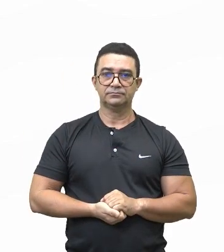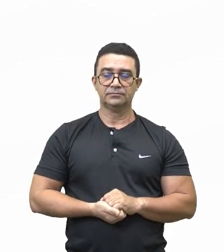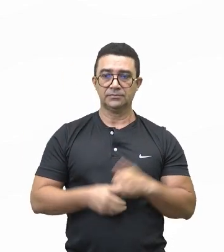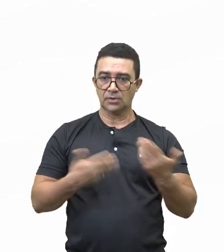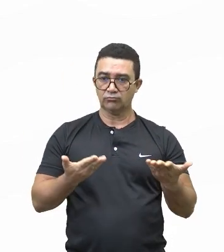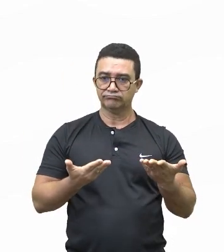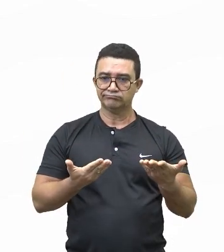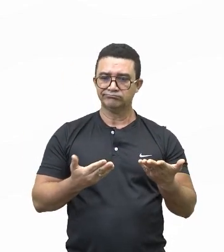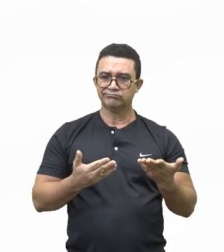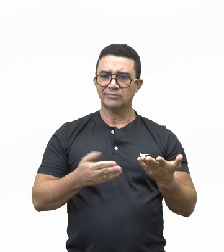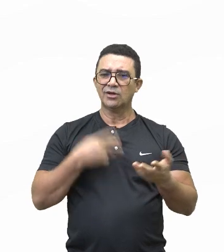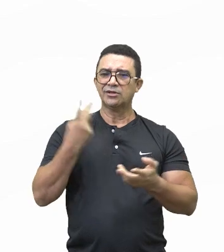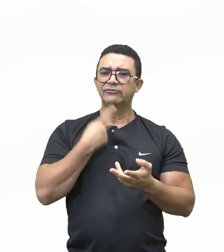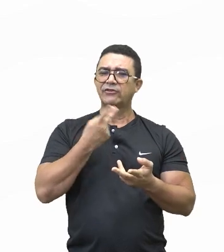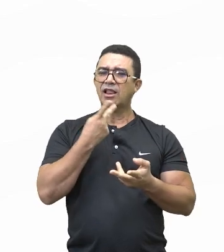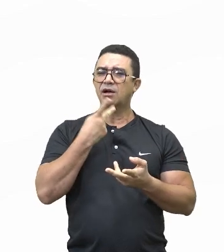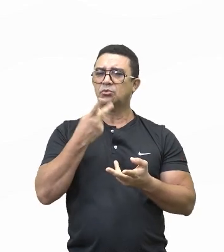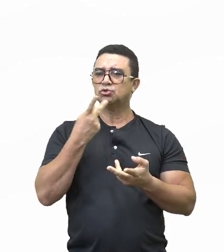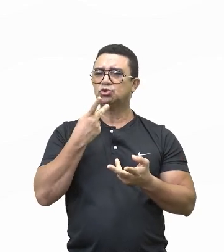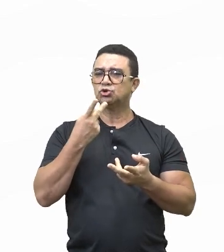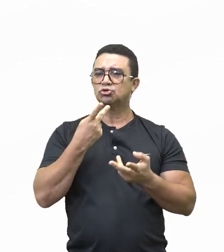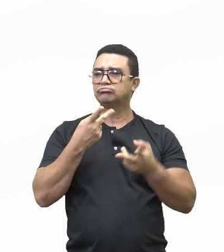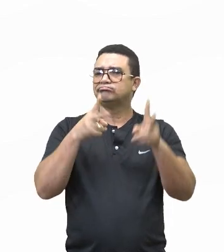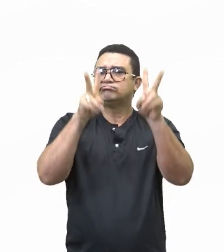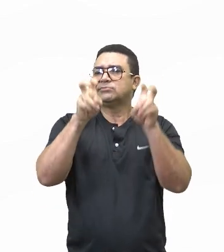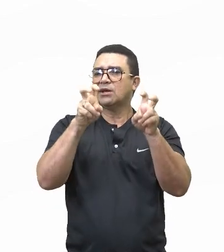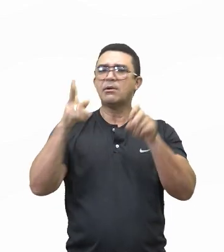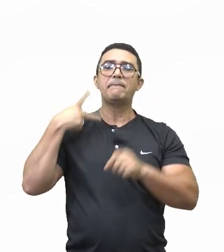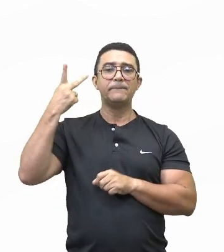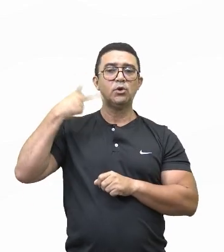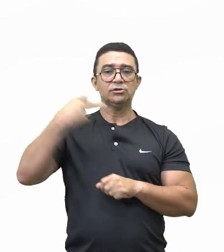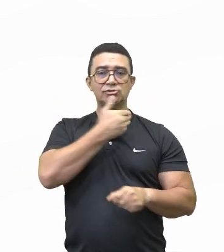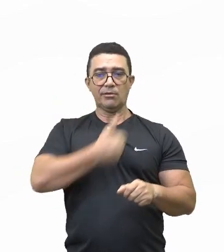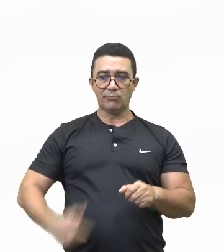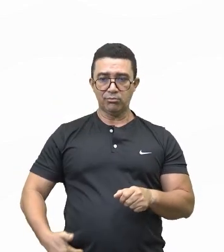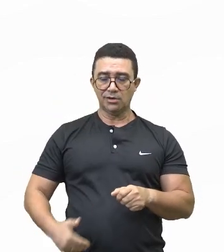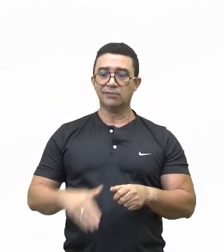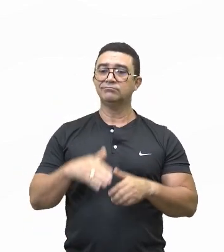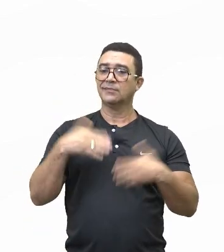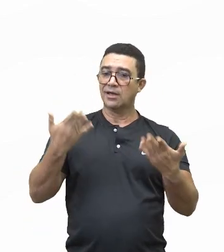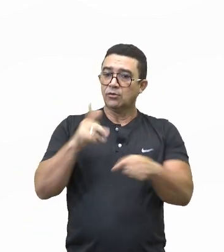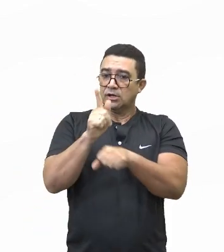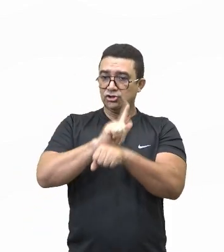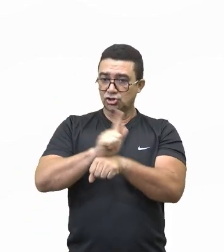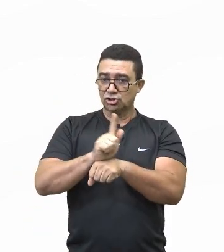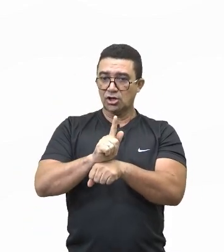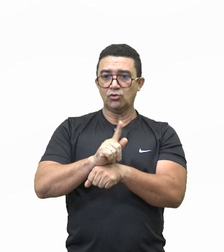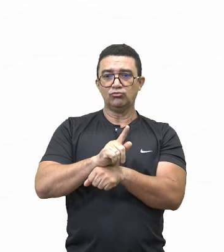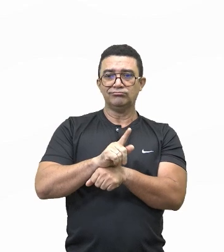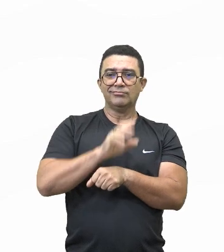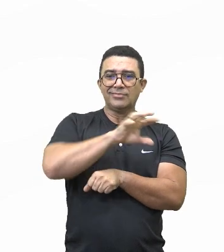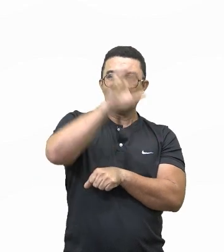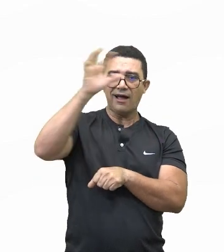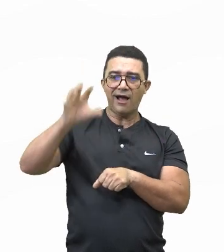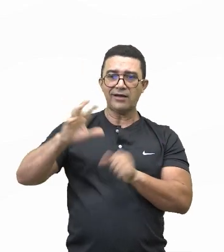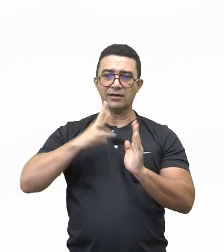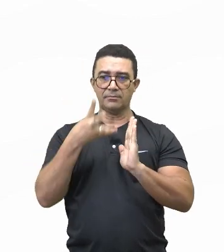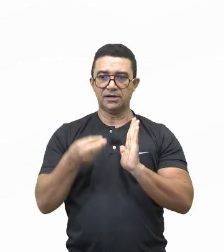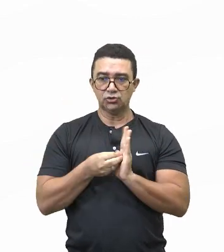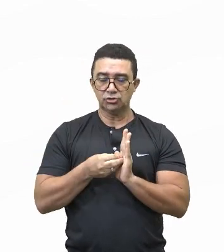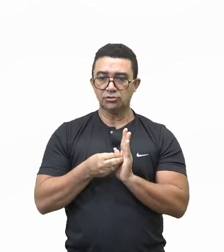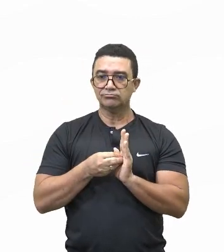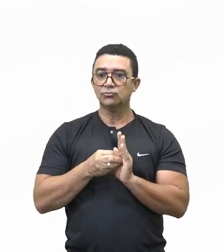Então, quando a gente fala de política pública, a gente está falando exatamente, né, da questão da gestão territorial na Amazônia, justamente para